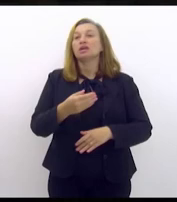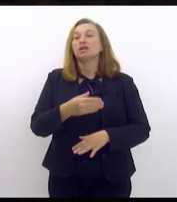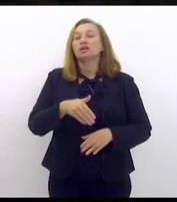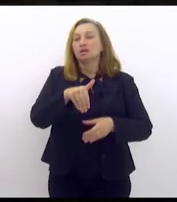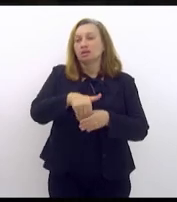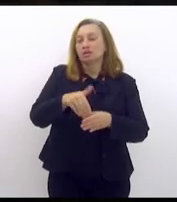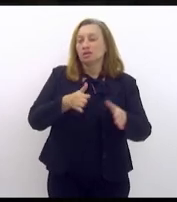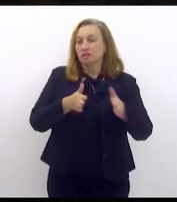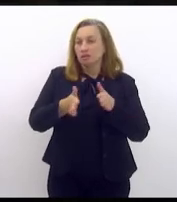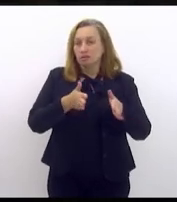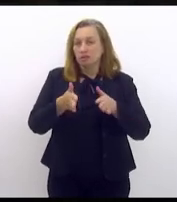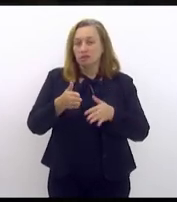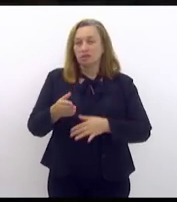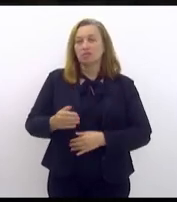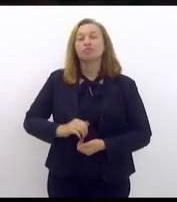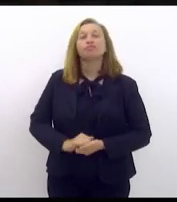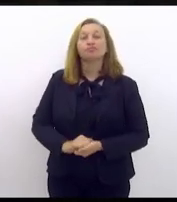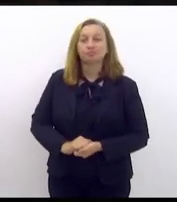eleitoral,